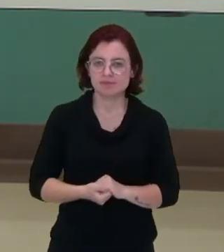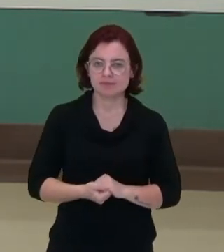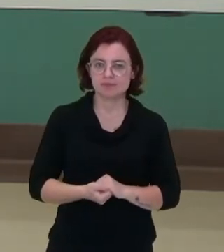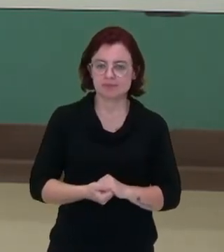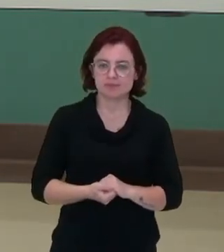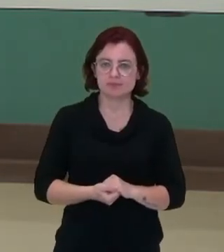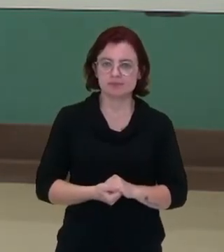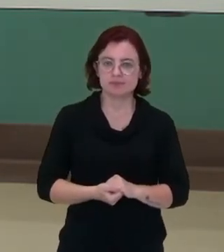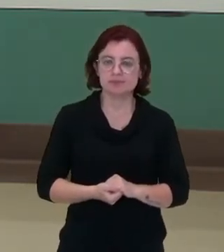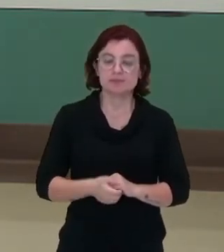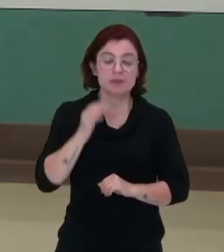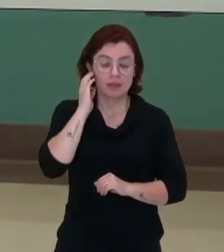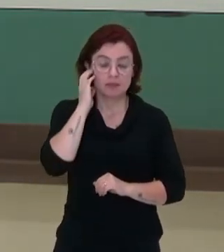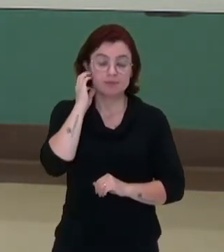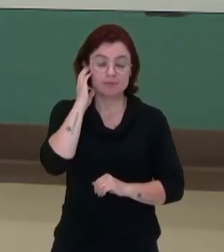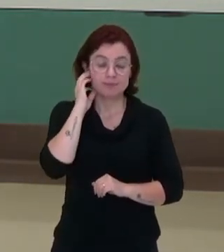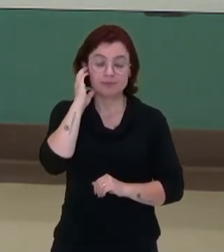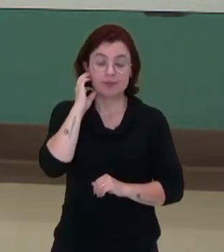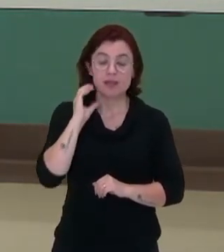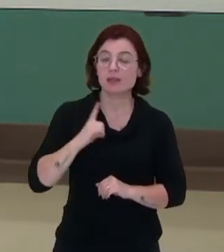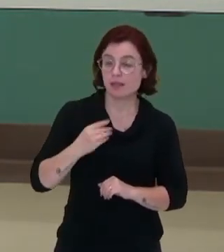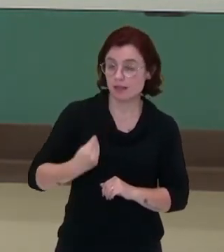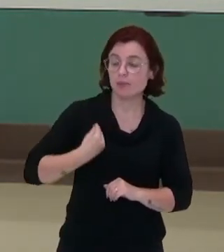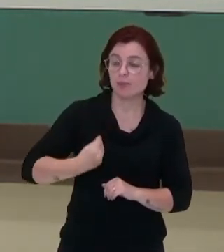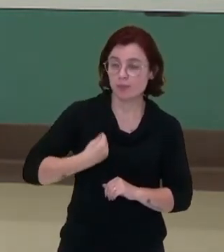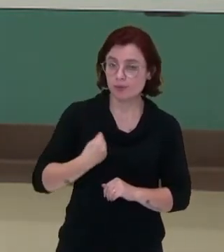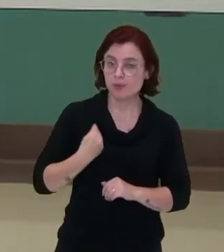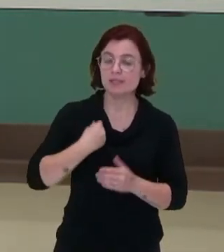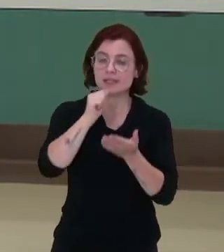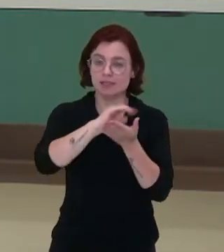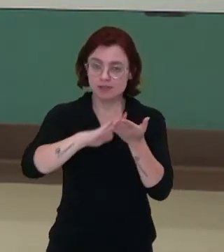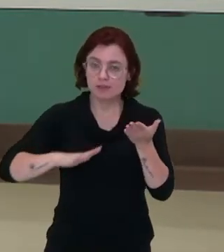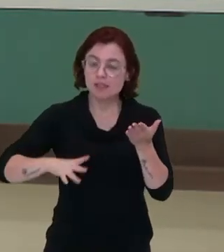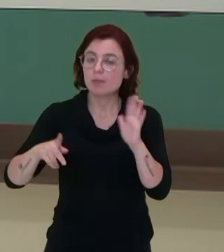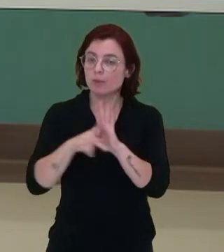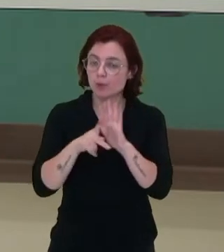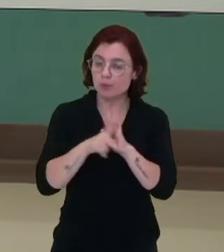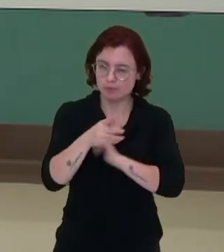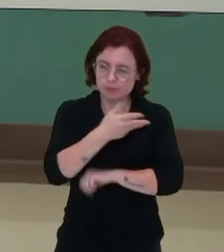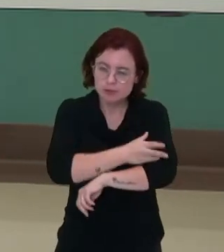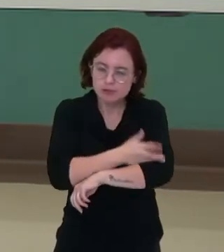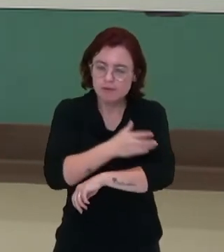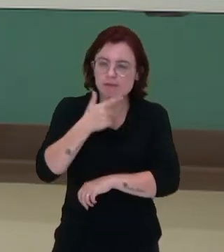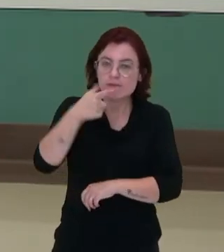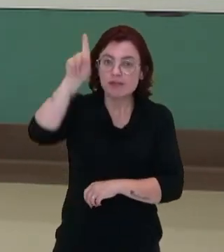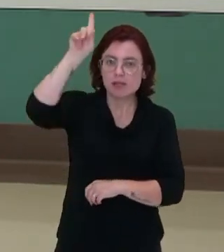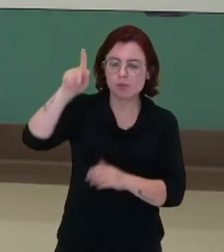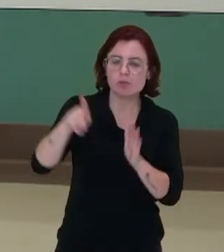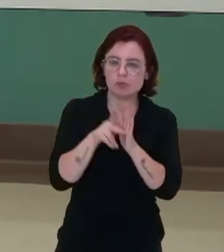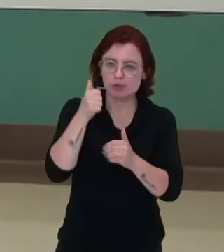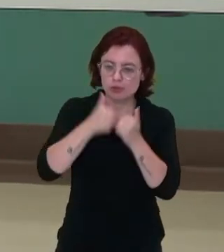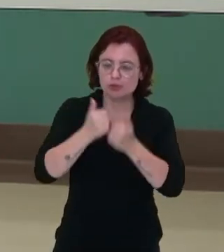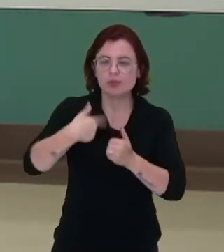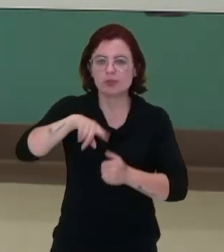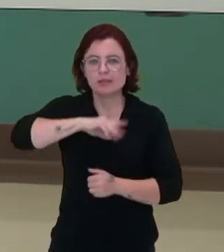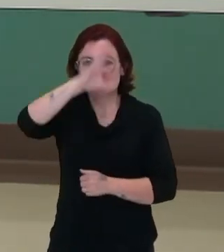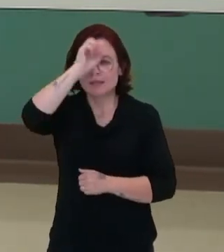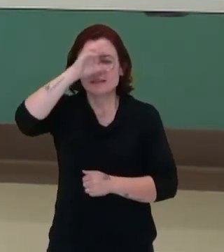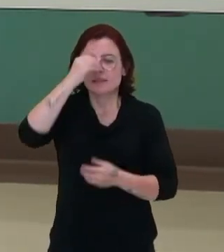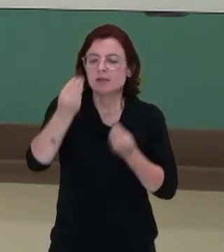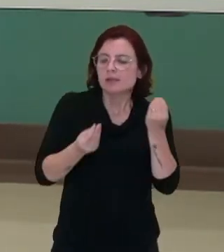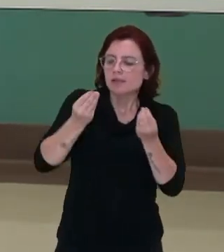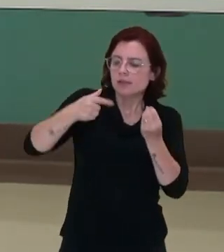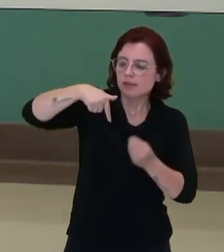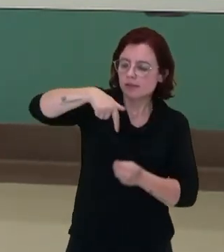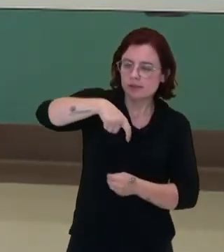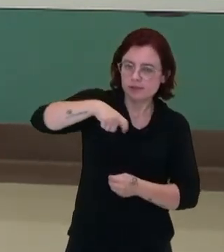tá? Existem vários exercícios de final de jogo para que a gente aprenda a aplicar xeque-mate. É